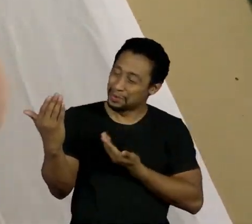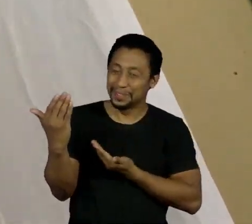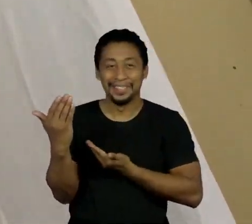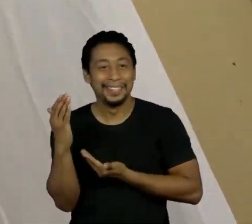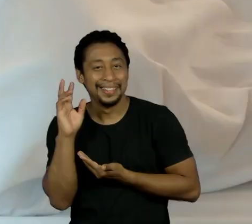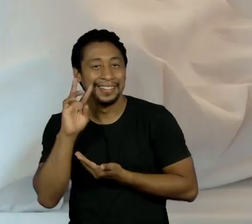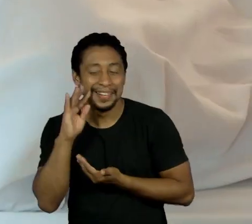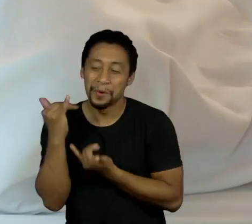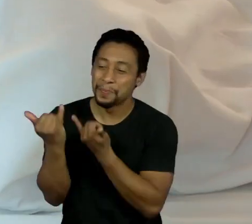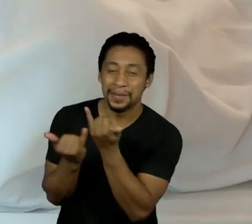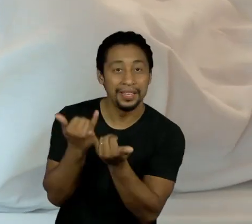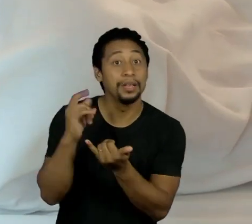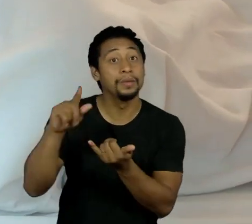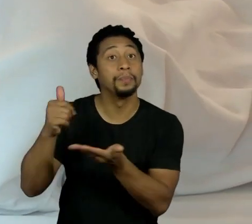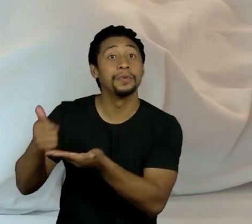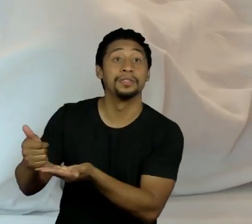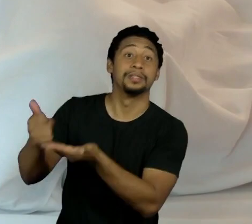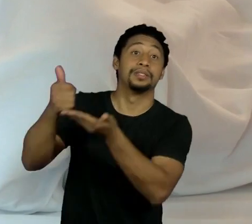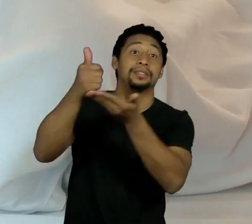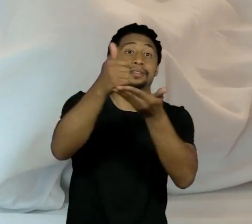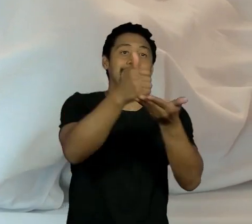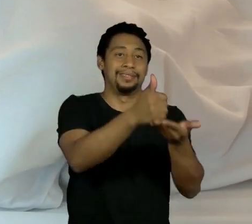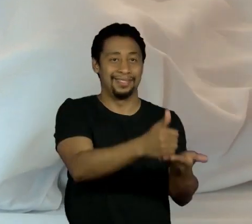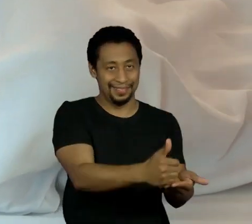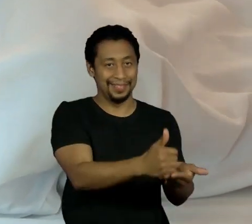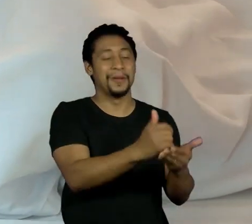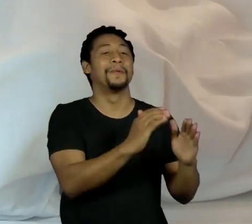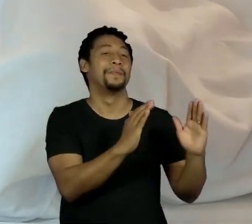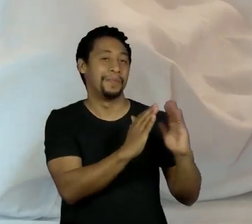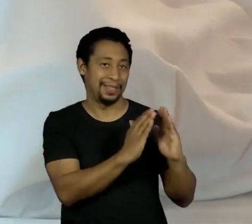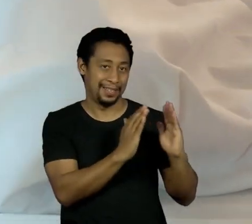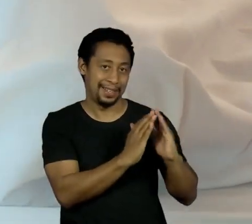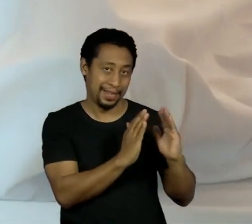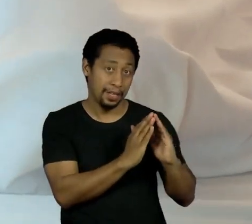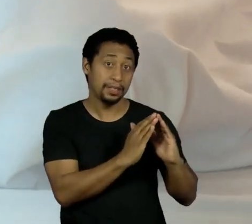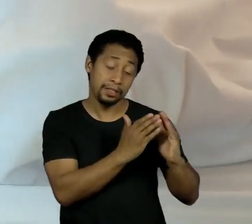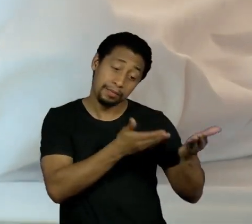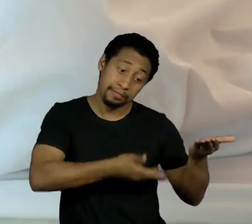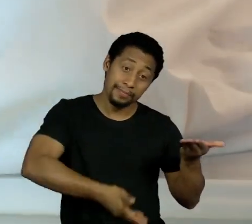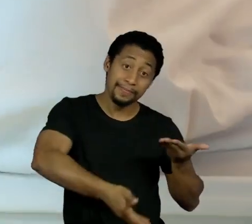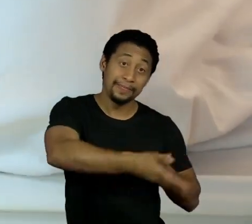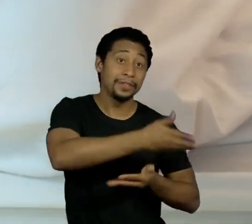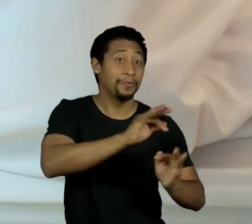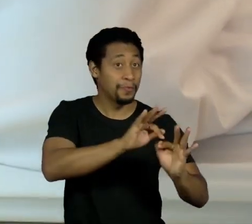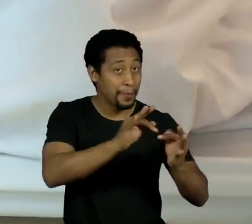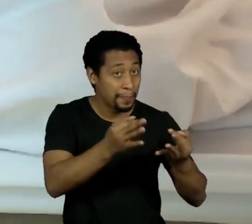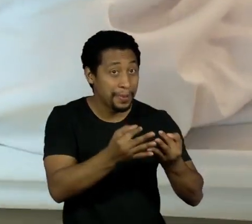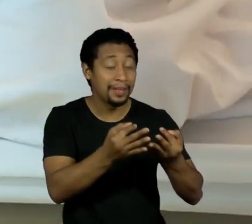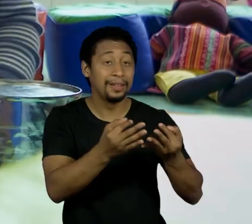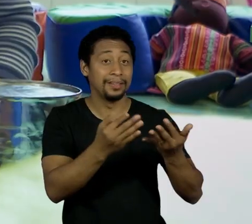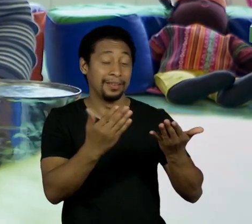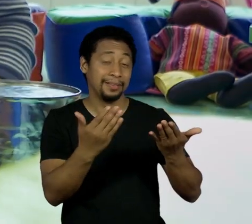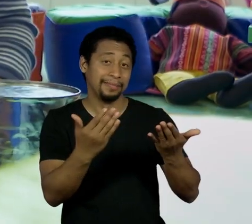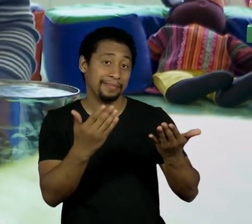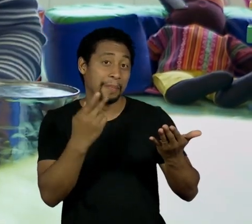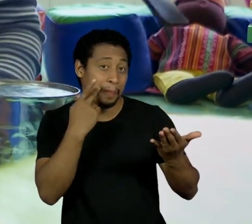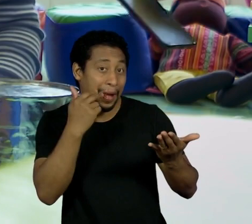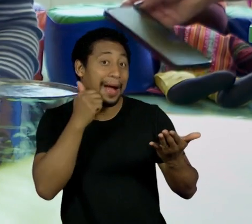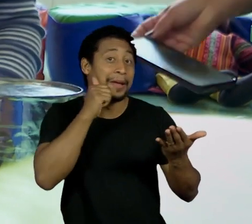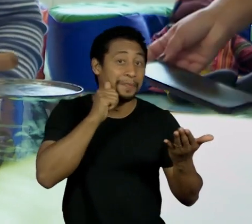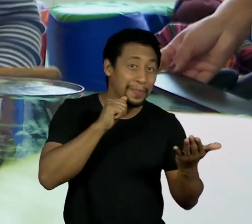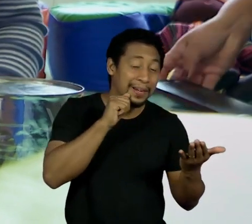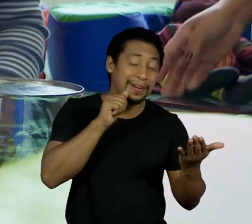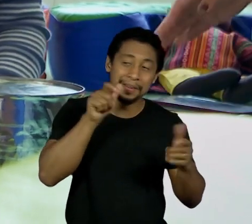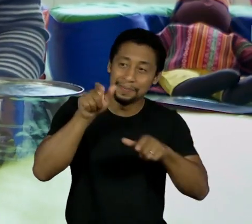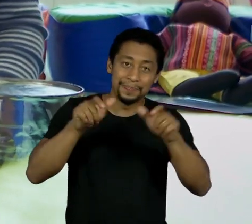para casa para que também tenha uma relação com os familiares responsáveis dessas crianças, né? E a partir